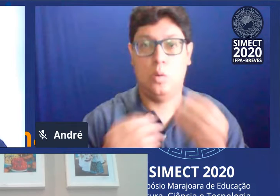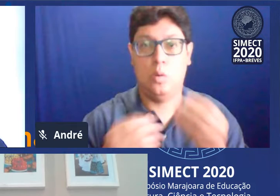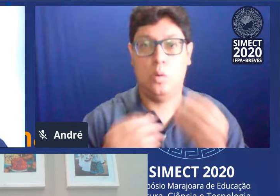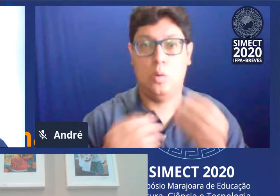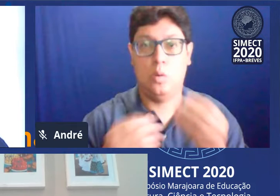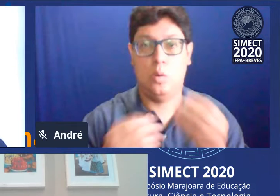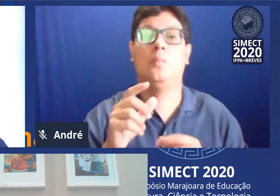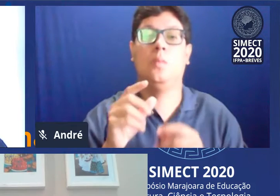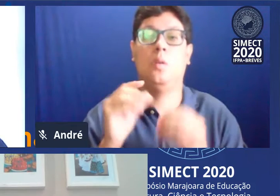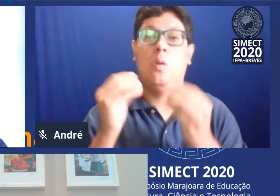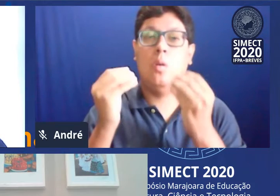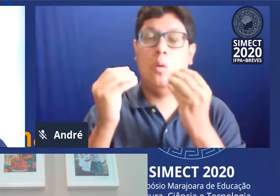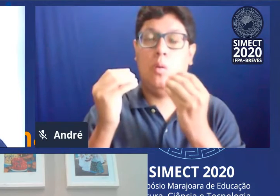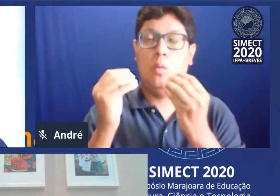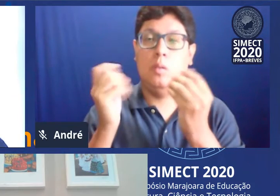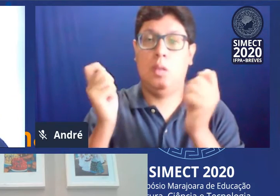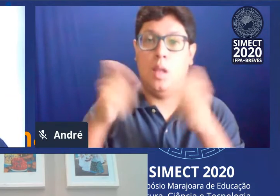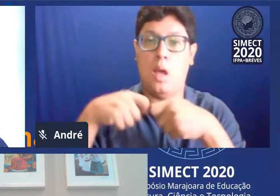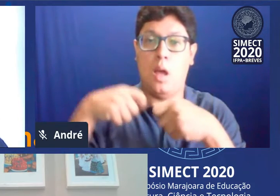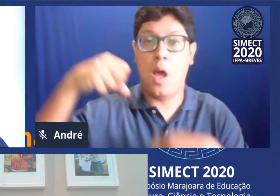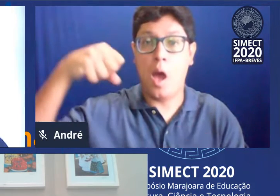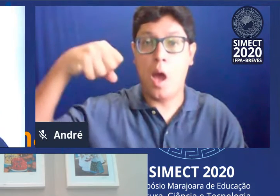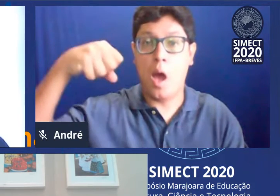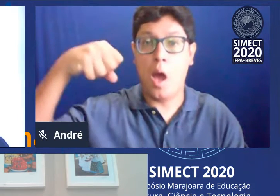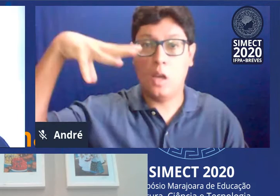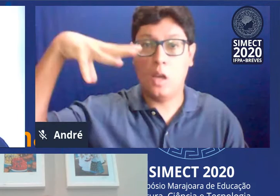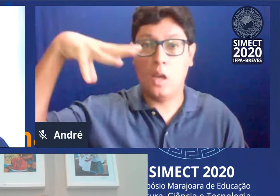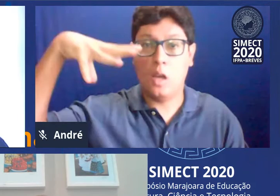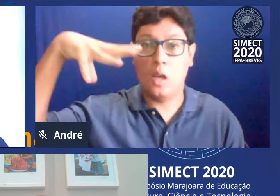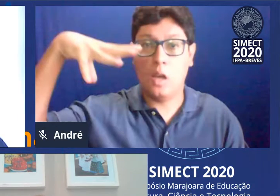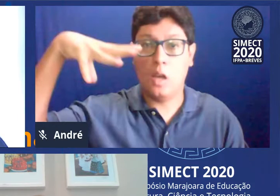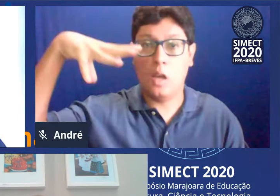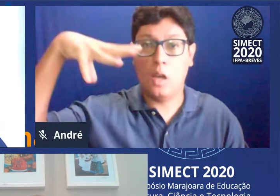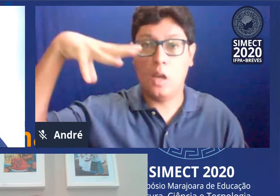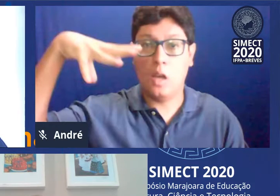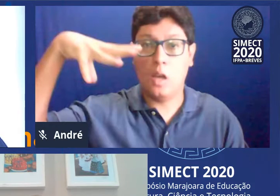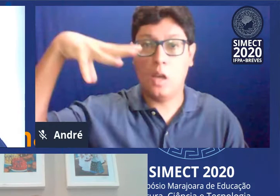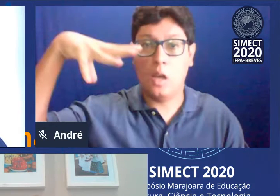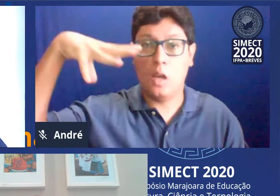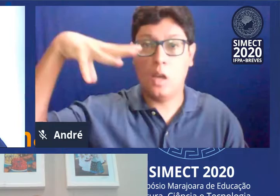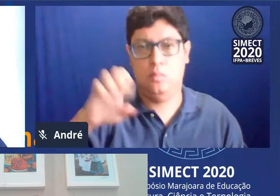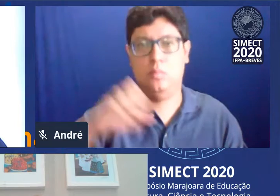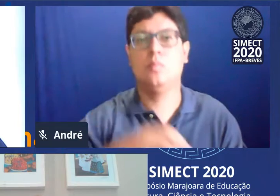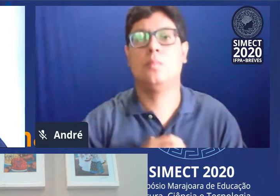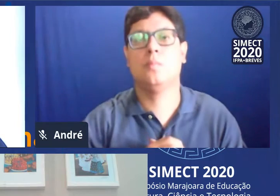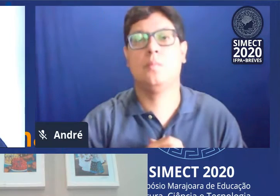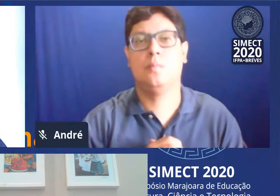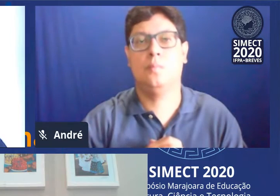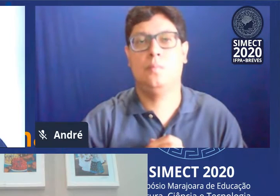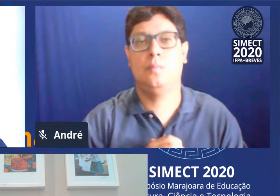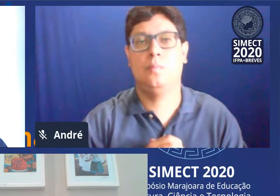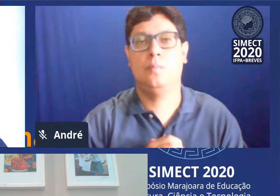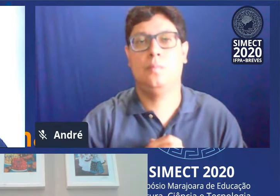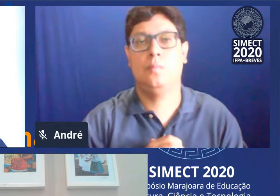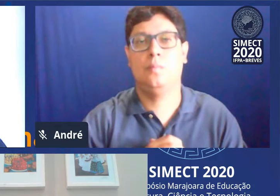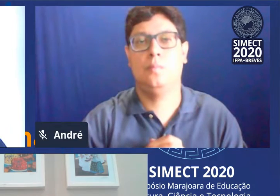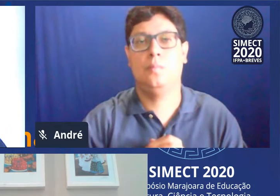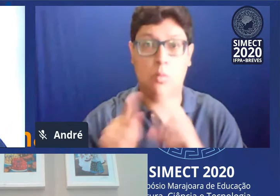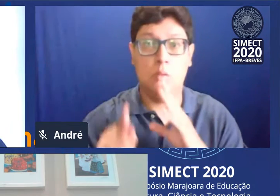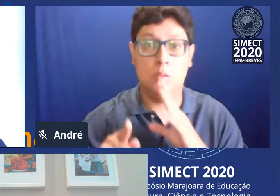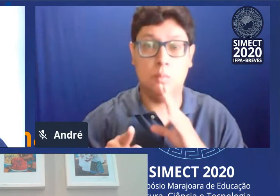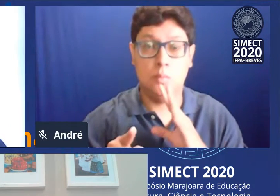foram realmente ativados. Esses conhecimentos, né, podem subsidiar